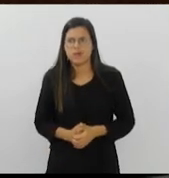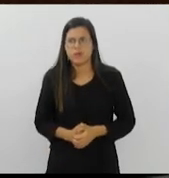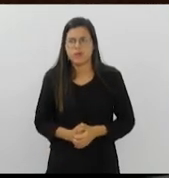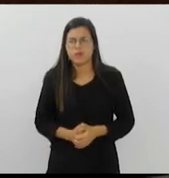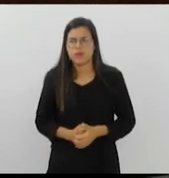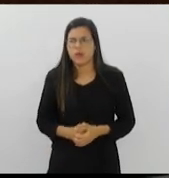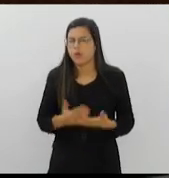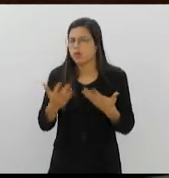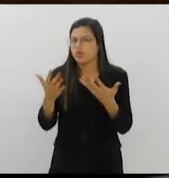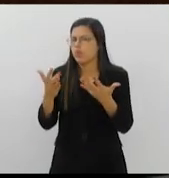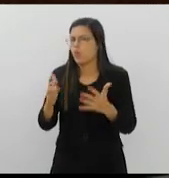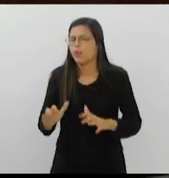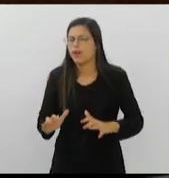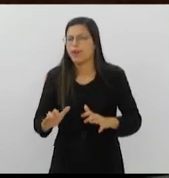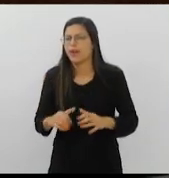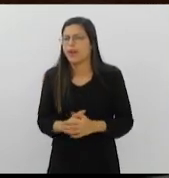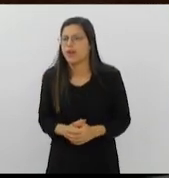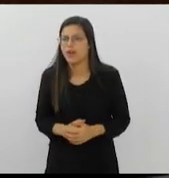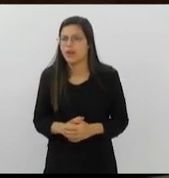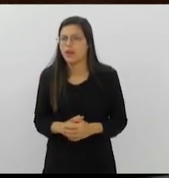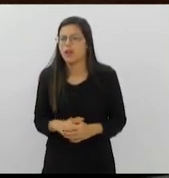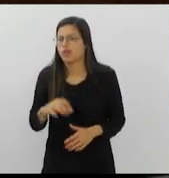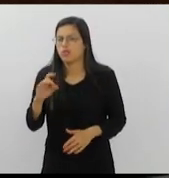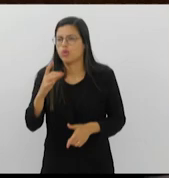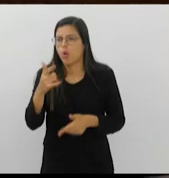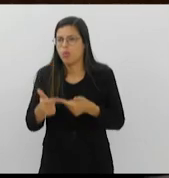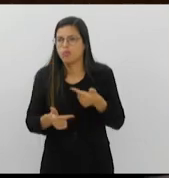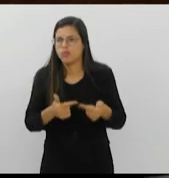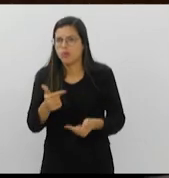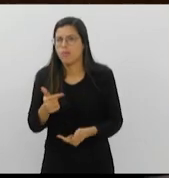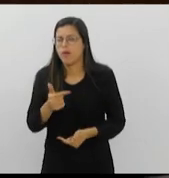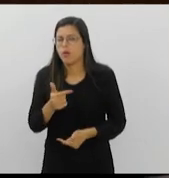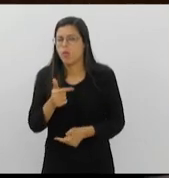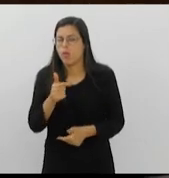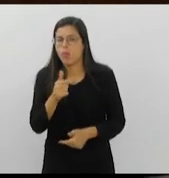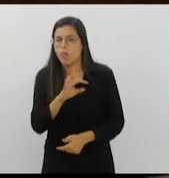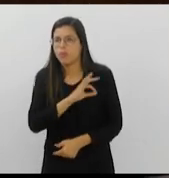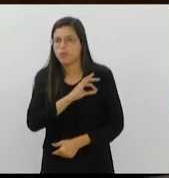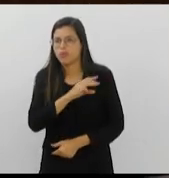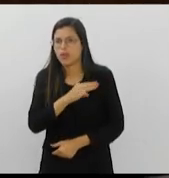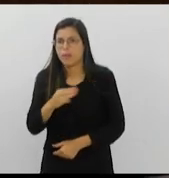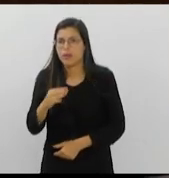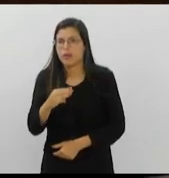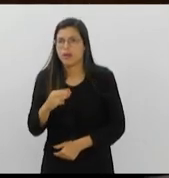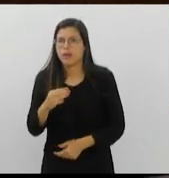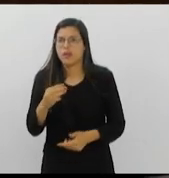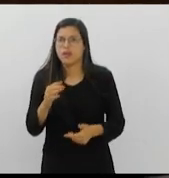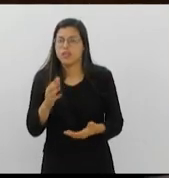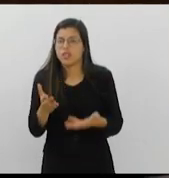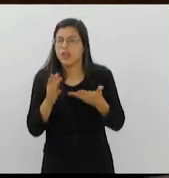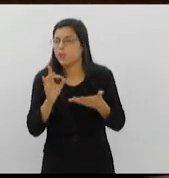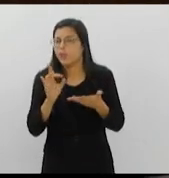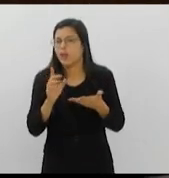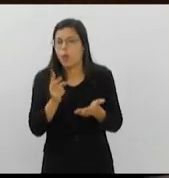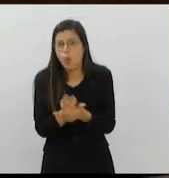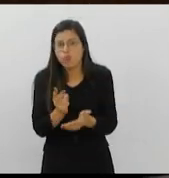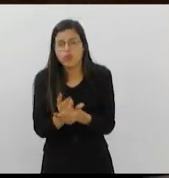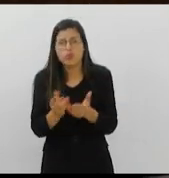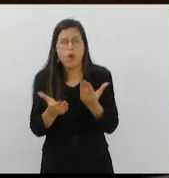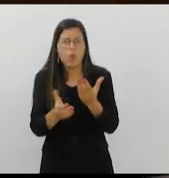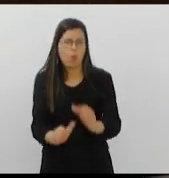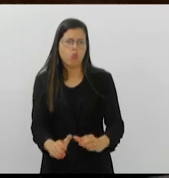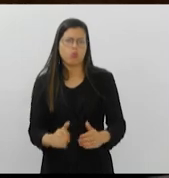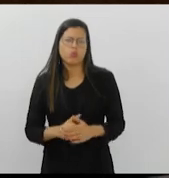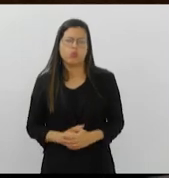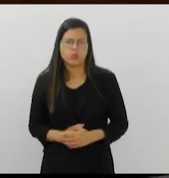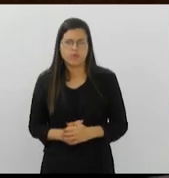querem uma cadeira como policial militar, eles só querem o direito de continuar o certame. Então, senhor presidente,